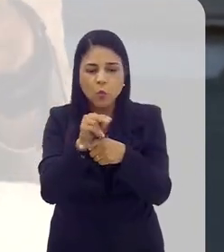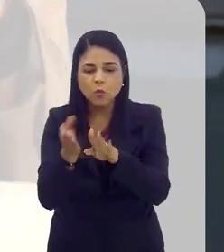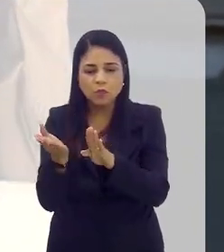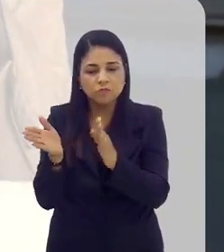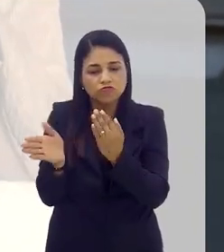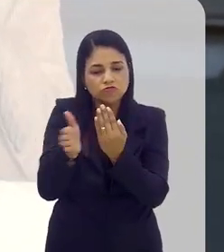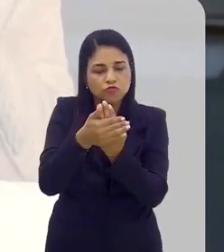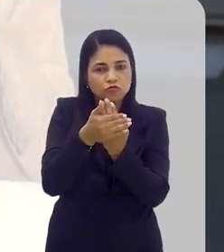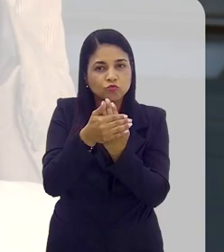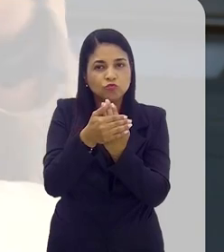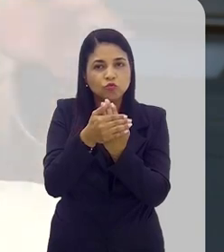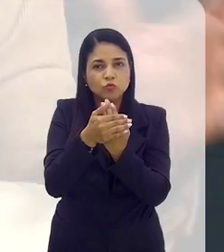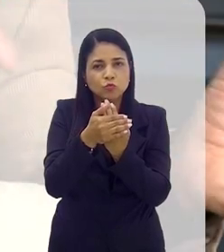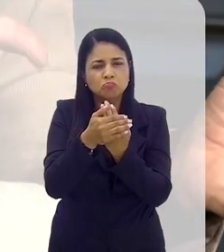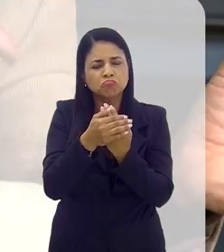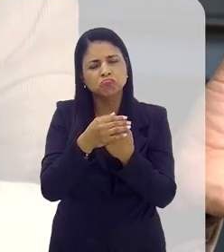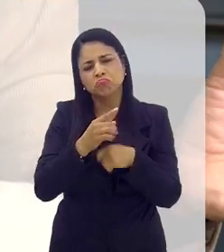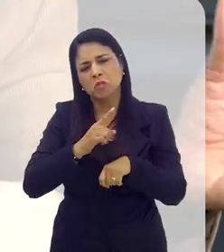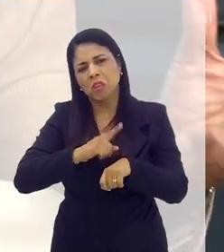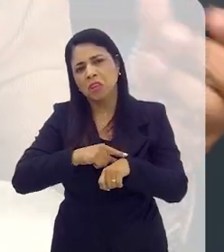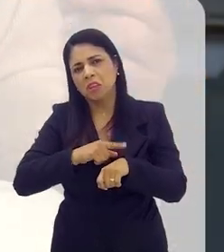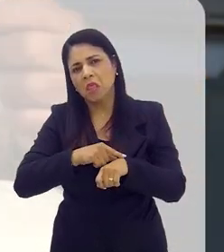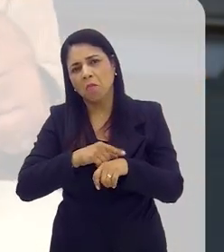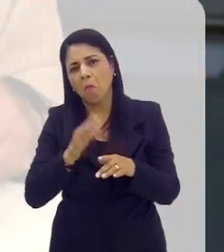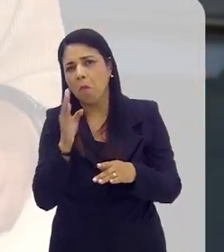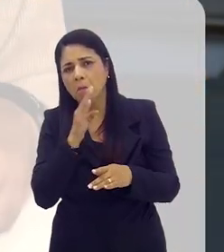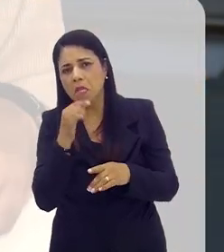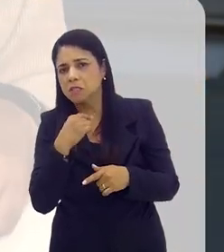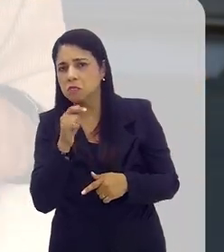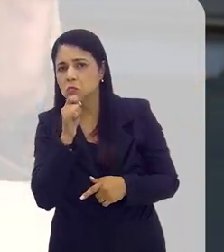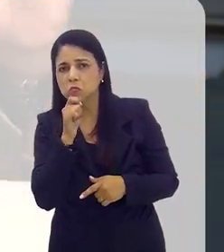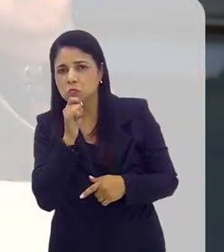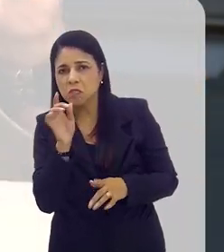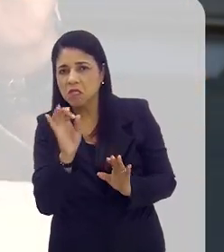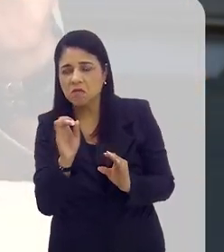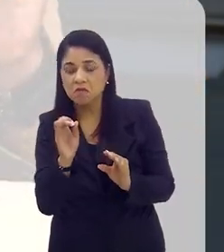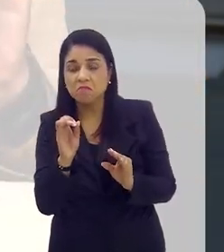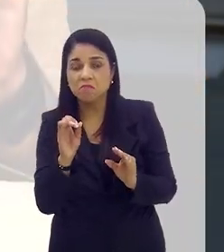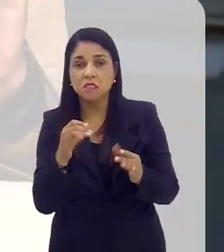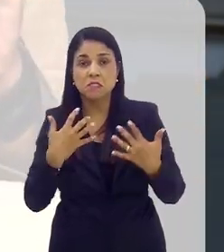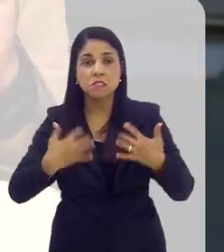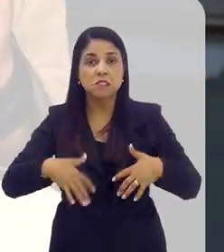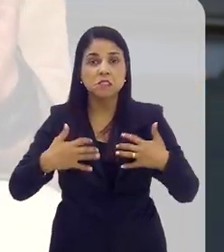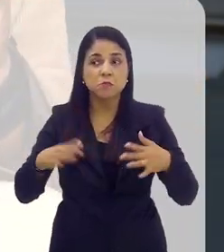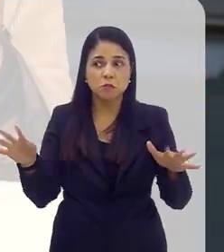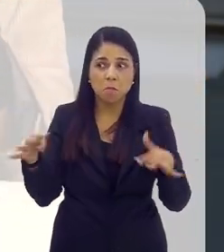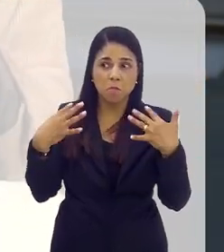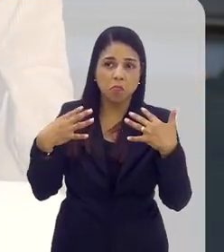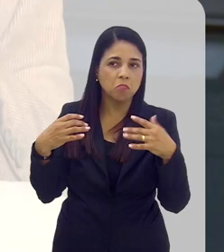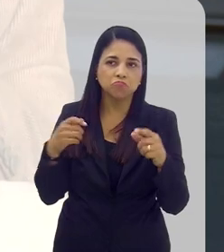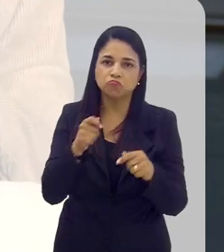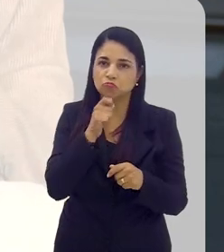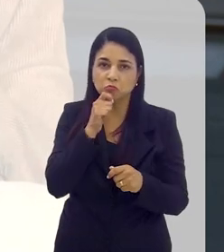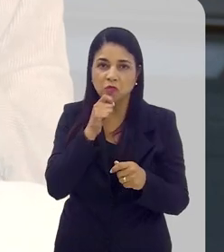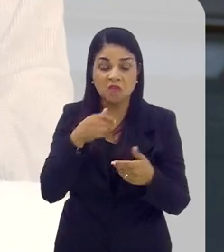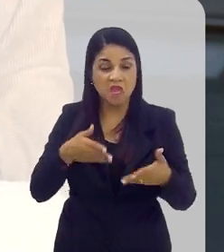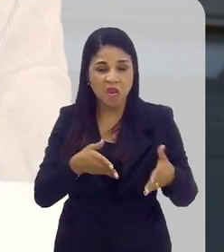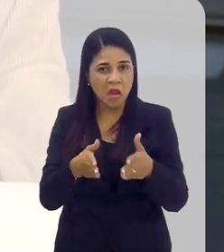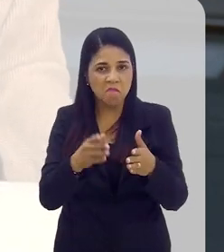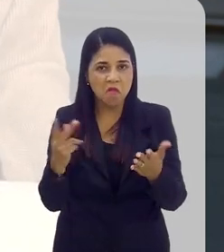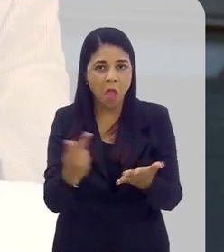menos desejáveis, né? Escondido lá atrás, e ele não teve tempo de pressa, ele não